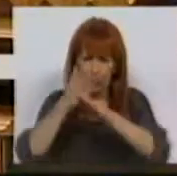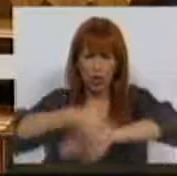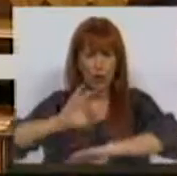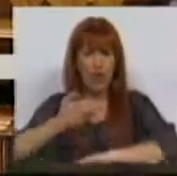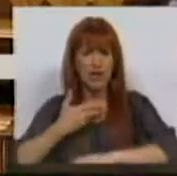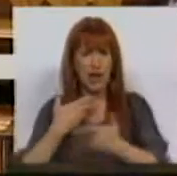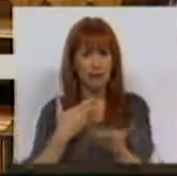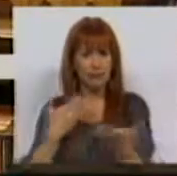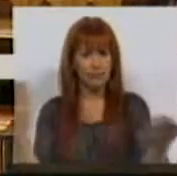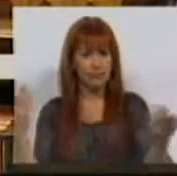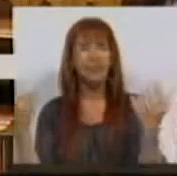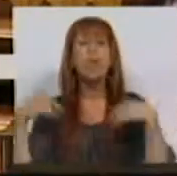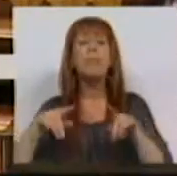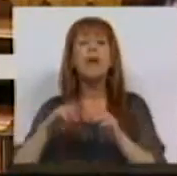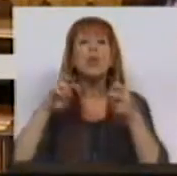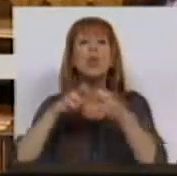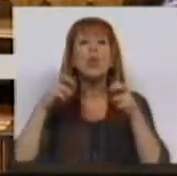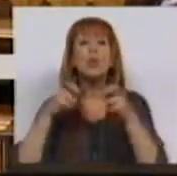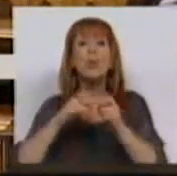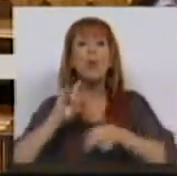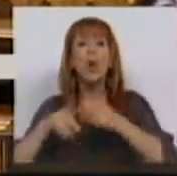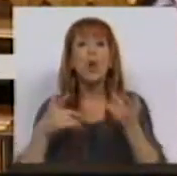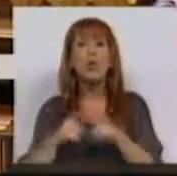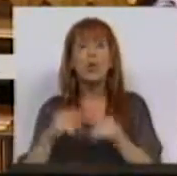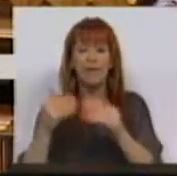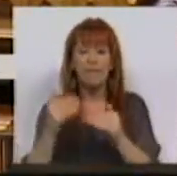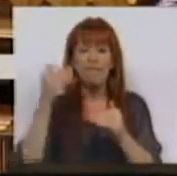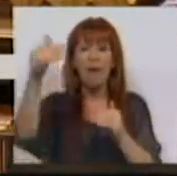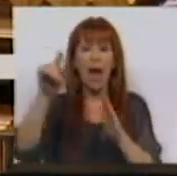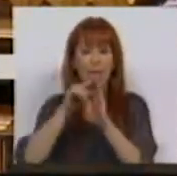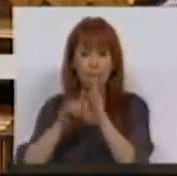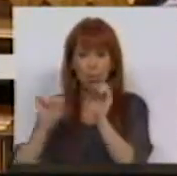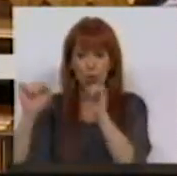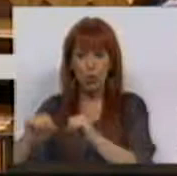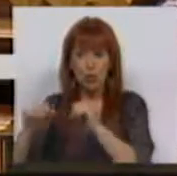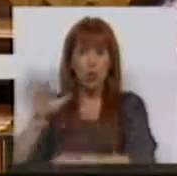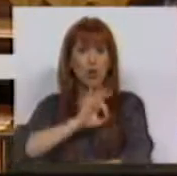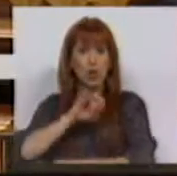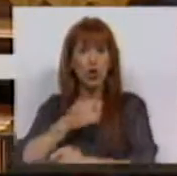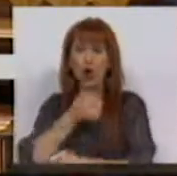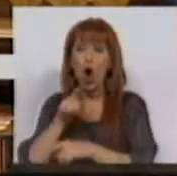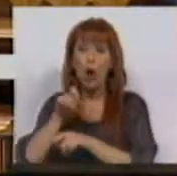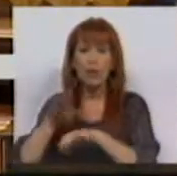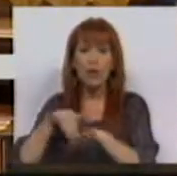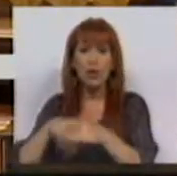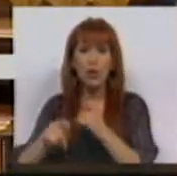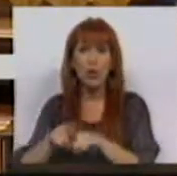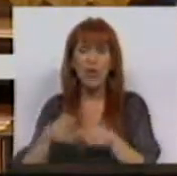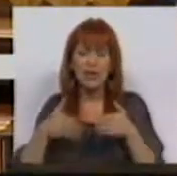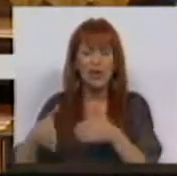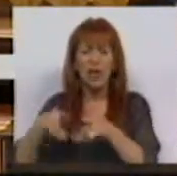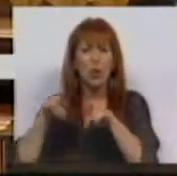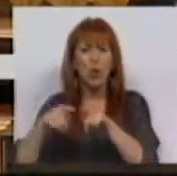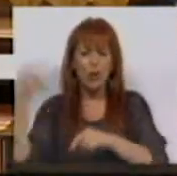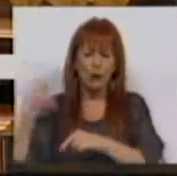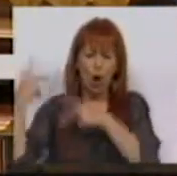do PSD. Mas o problema é que, para além do memorando, os senhores optaram por uma estratégia